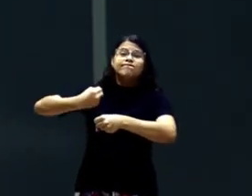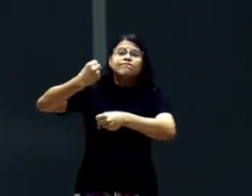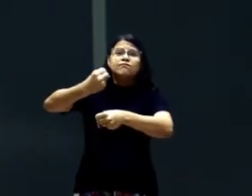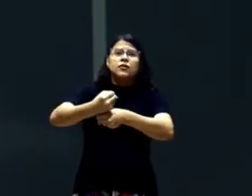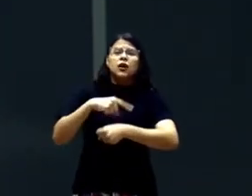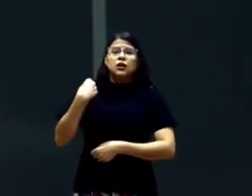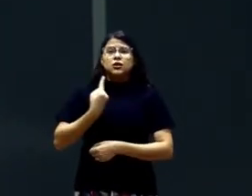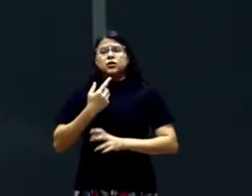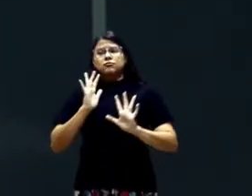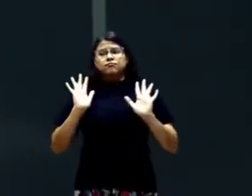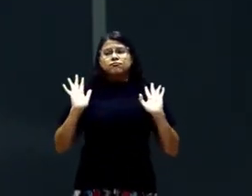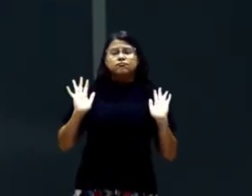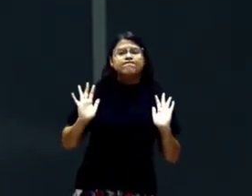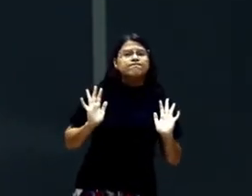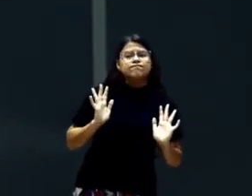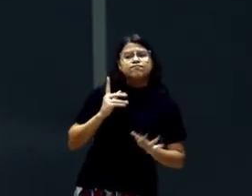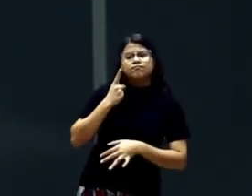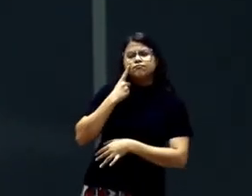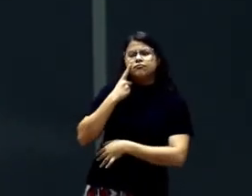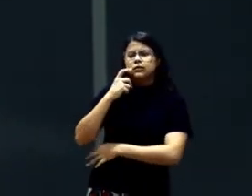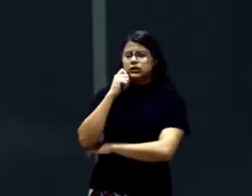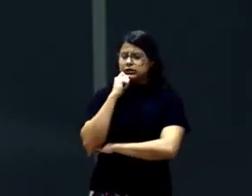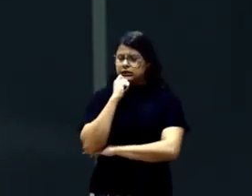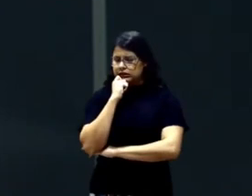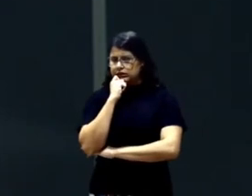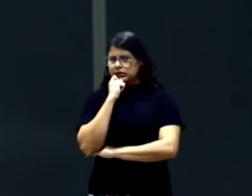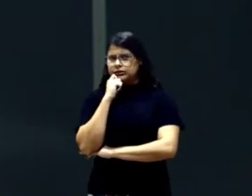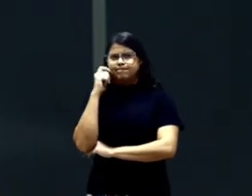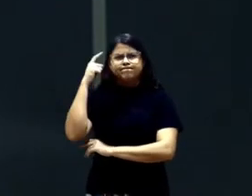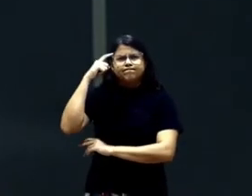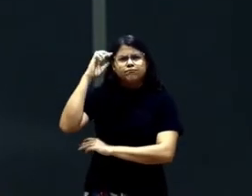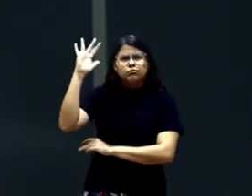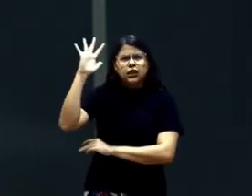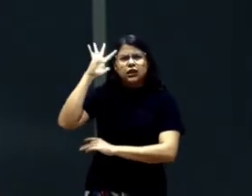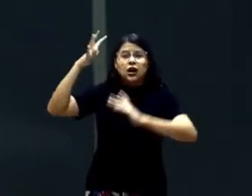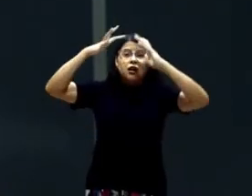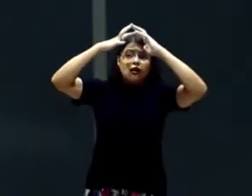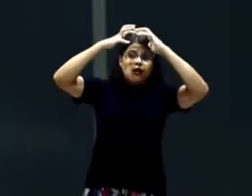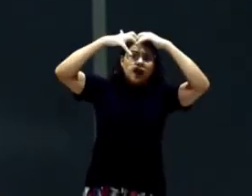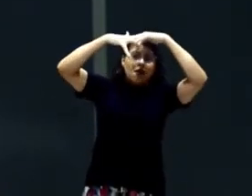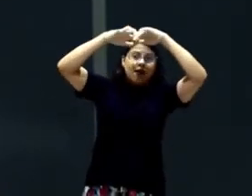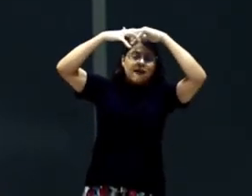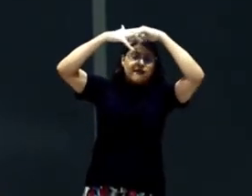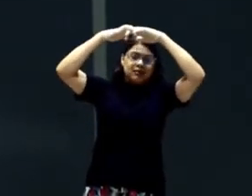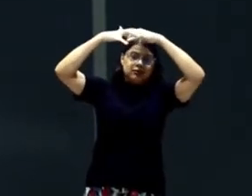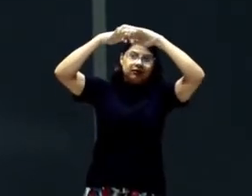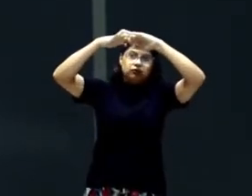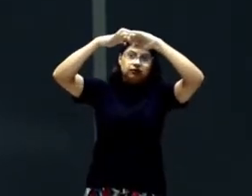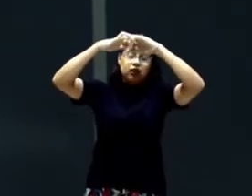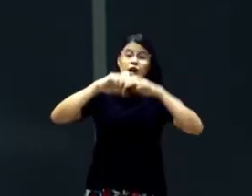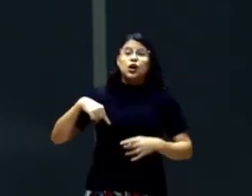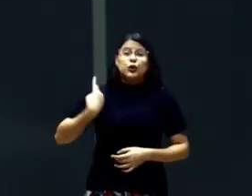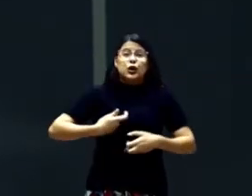a gente começa a fazer algumas reflexões, e isso é muito importante. Quanto antes refletirmos,